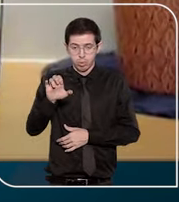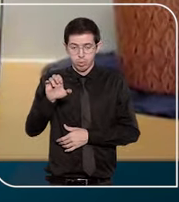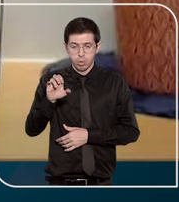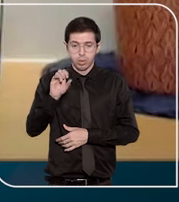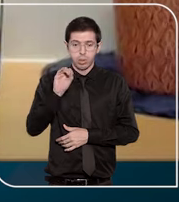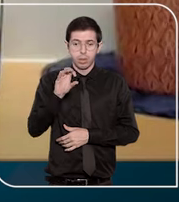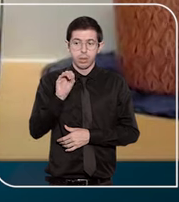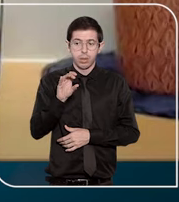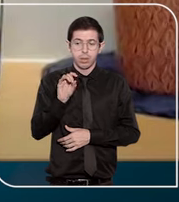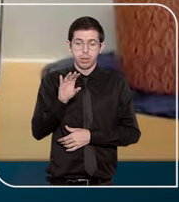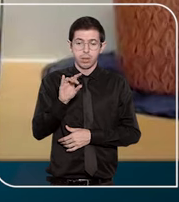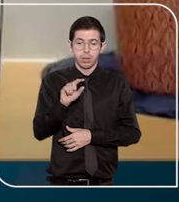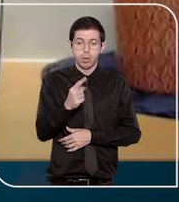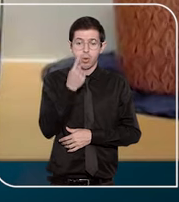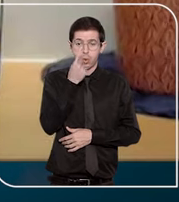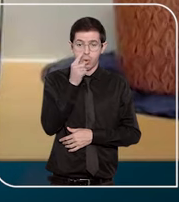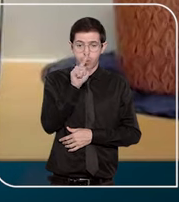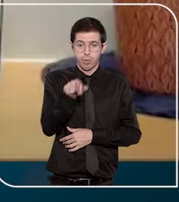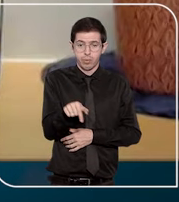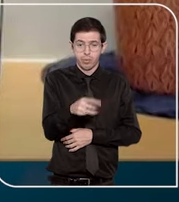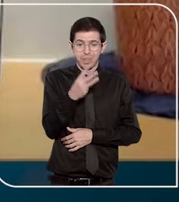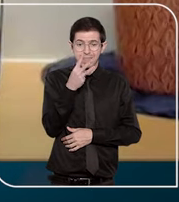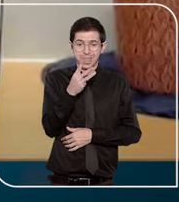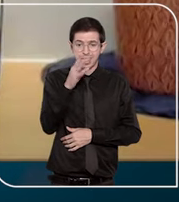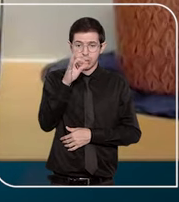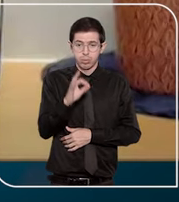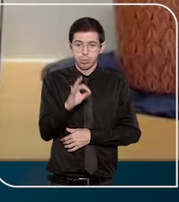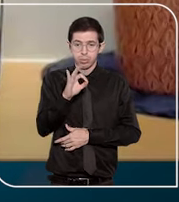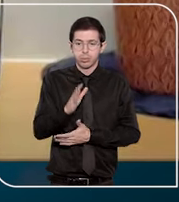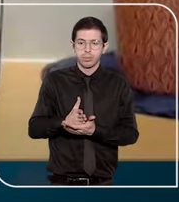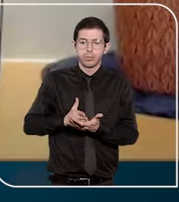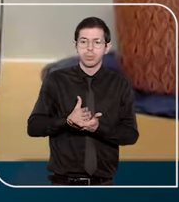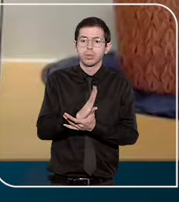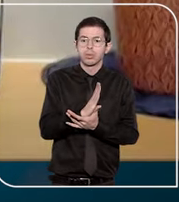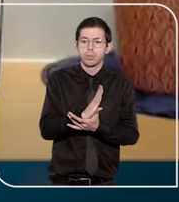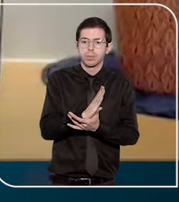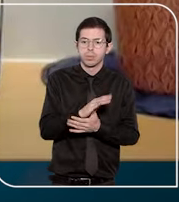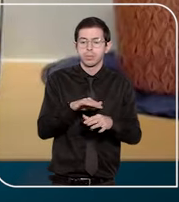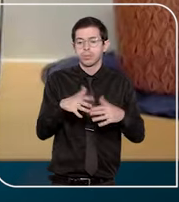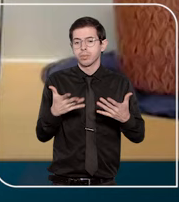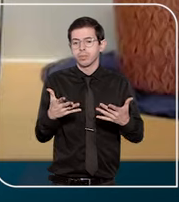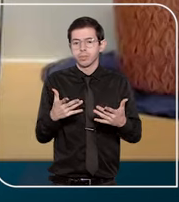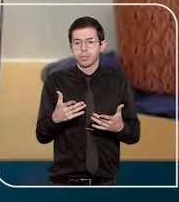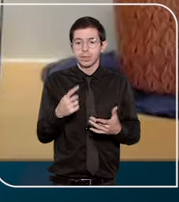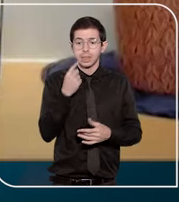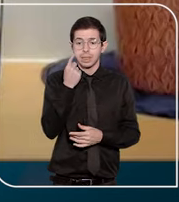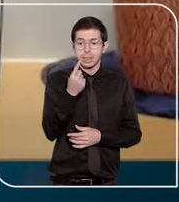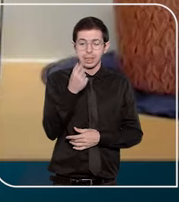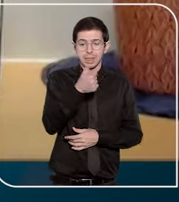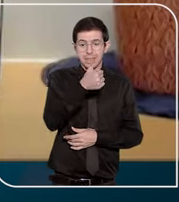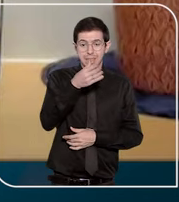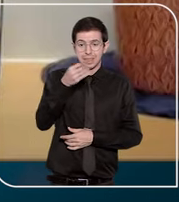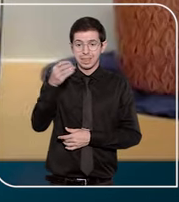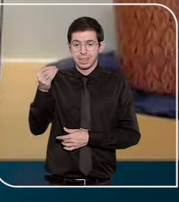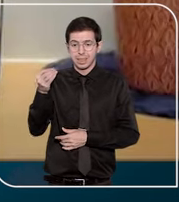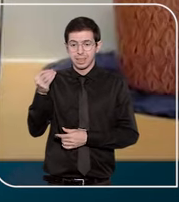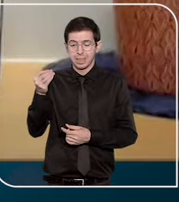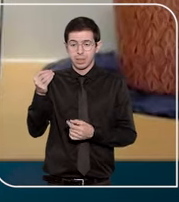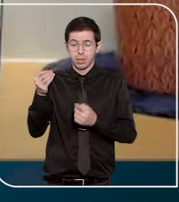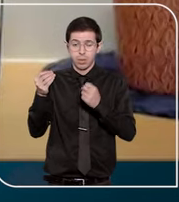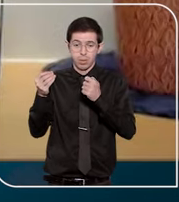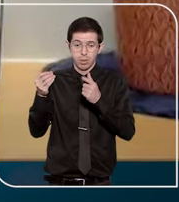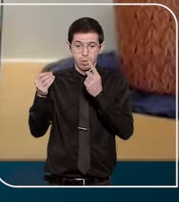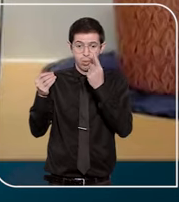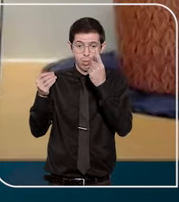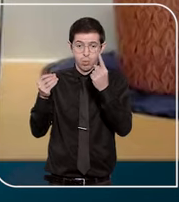apenas 1,3% foram admitidos. Então, de cada 100, um praticamente